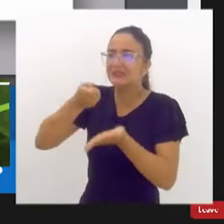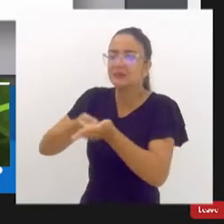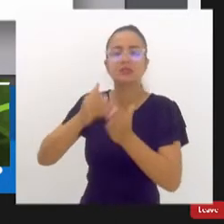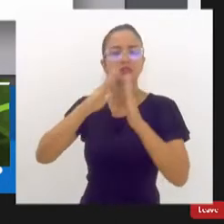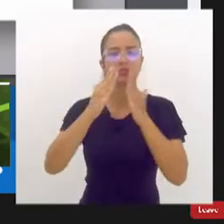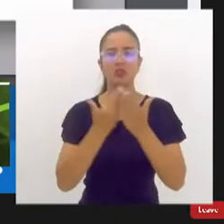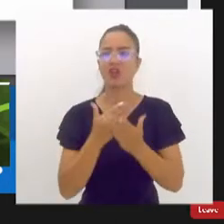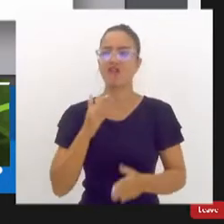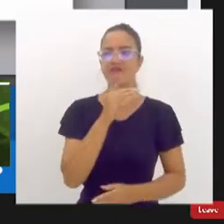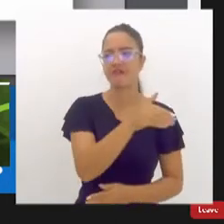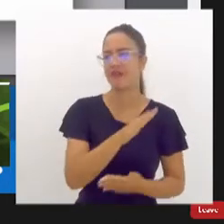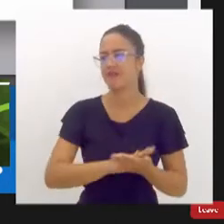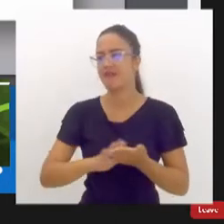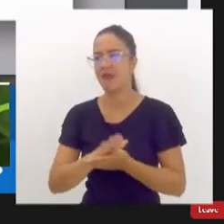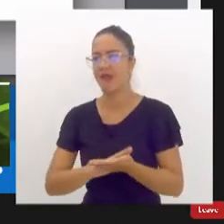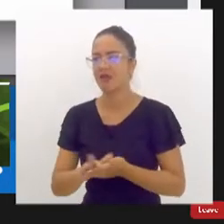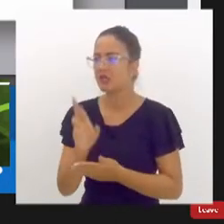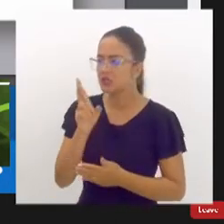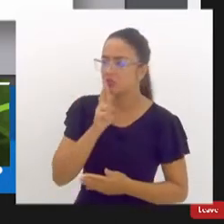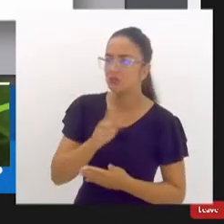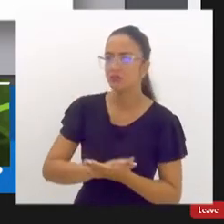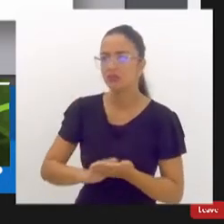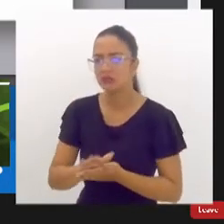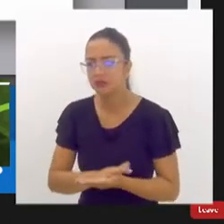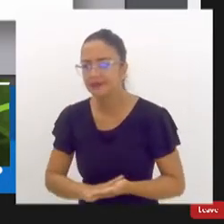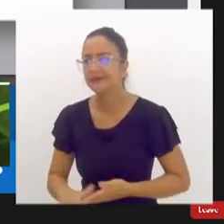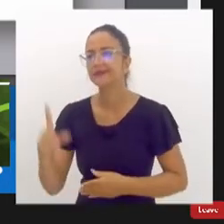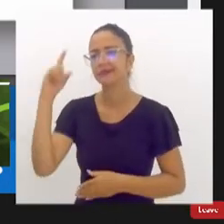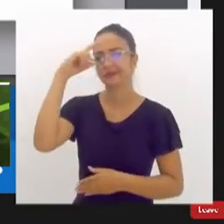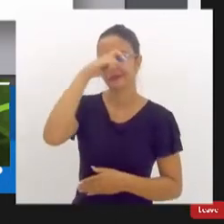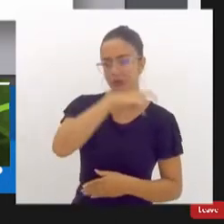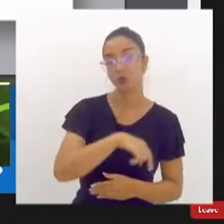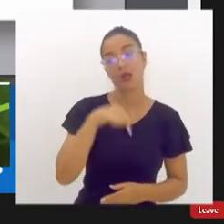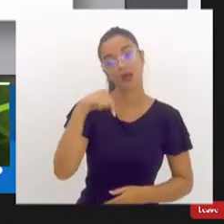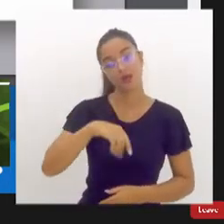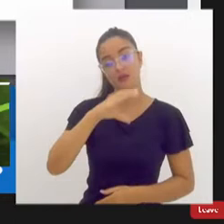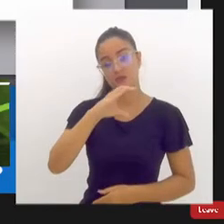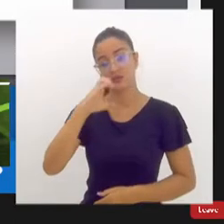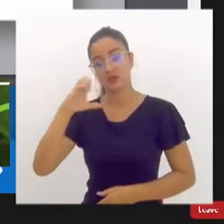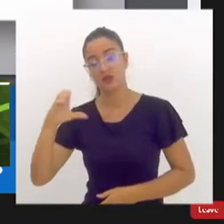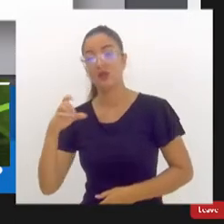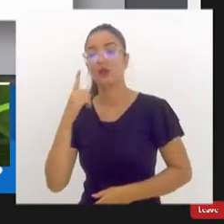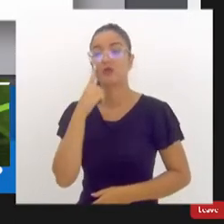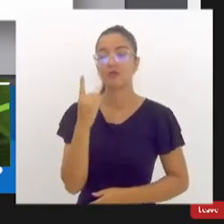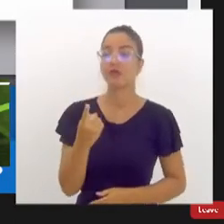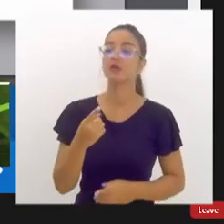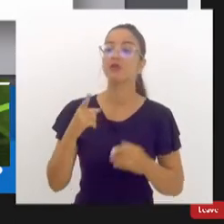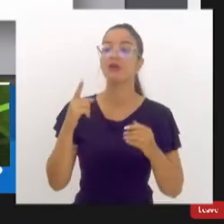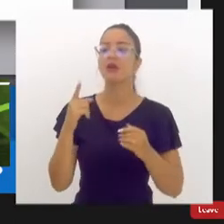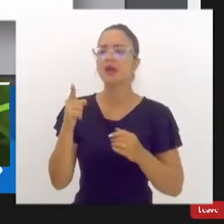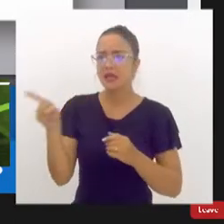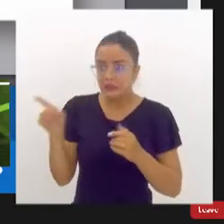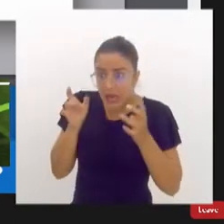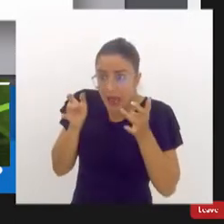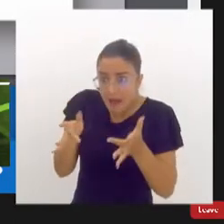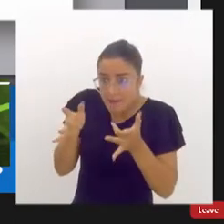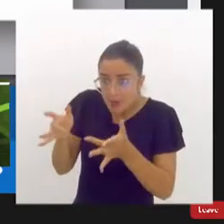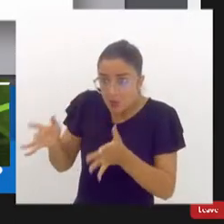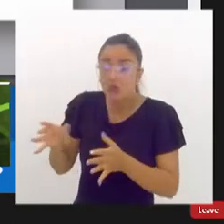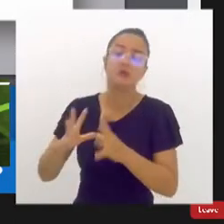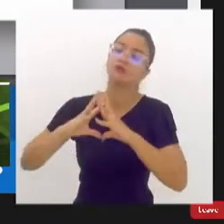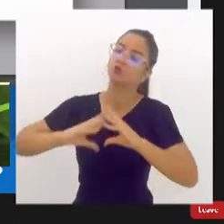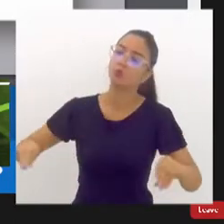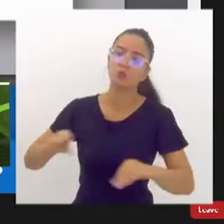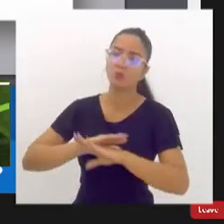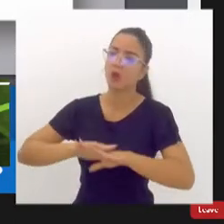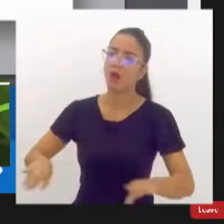comparecem. Então, o Conselho Estadual de Educação definiu normas para que esses processos que foram abandonados, eles sejam extintos após